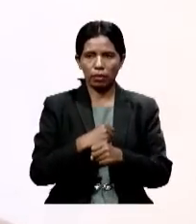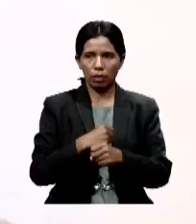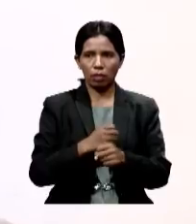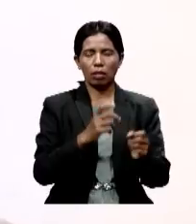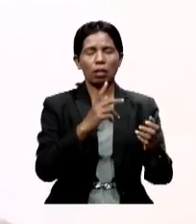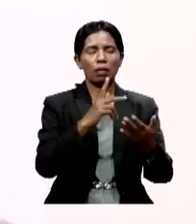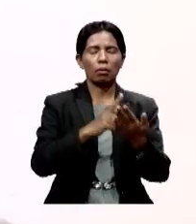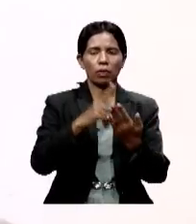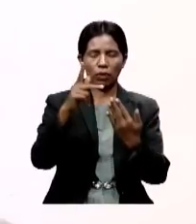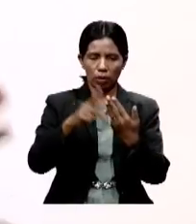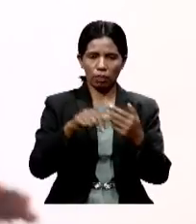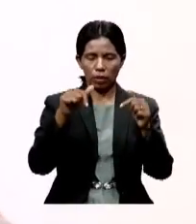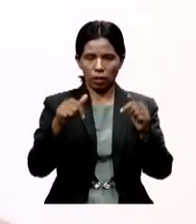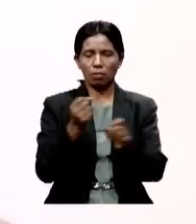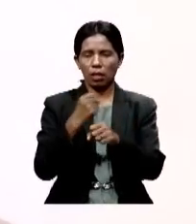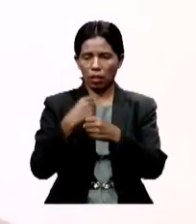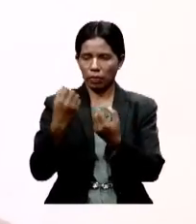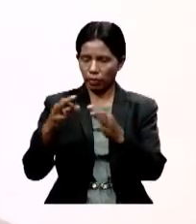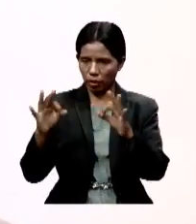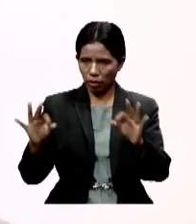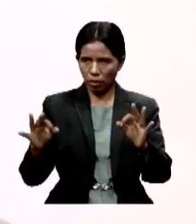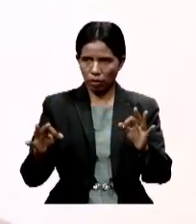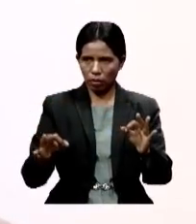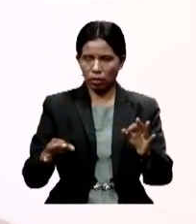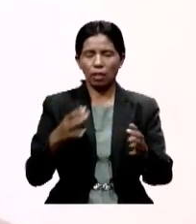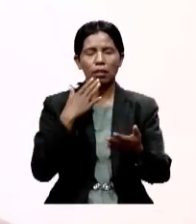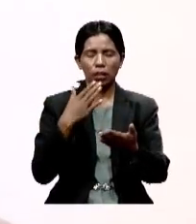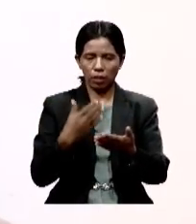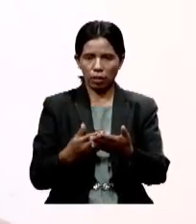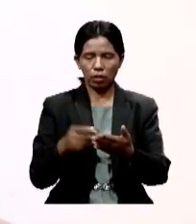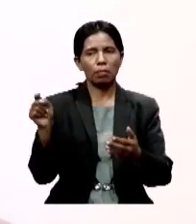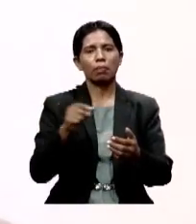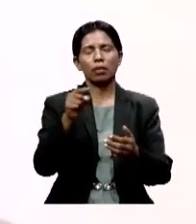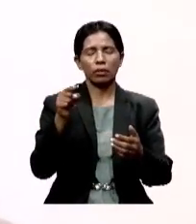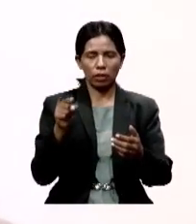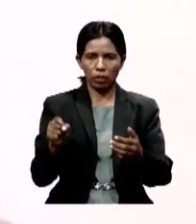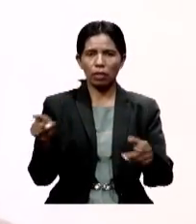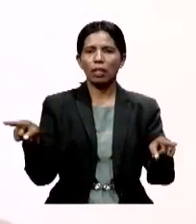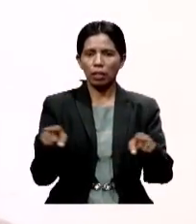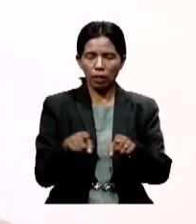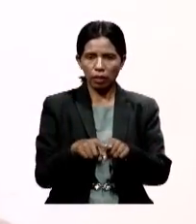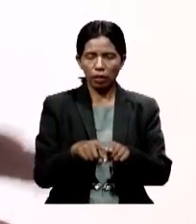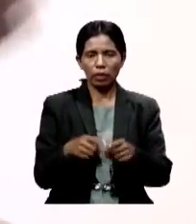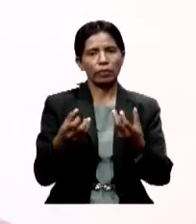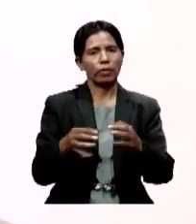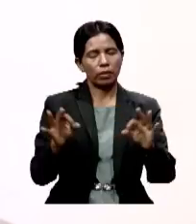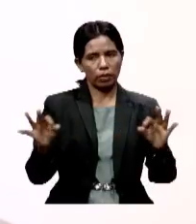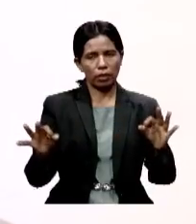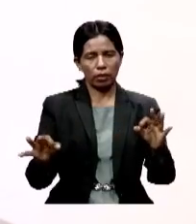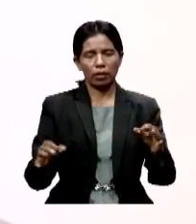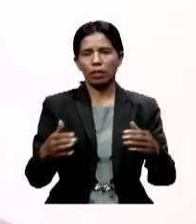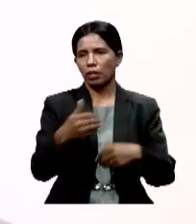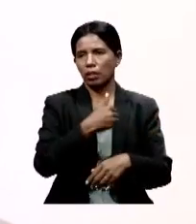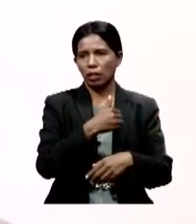programa ne idane makhalo na. Ninia progreso atenzio na porcentaje hanesa ne. Remata ona idane